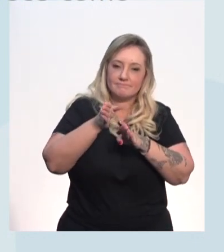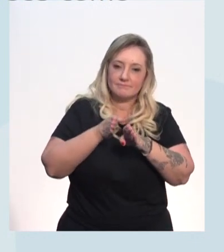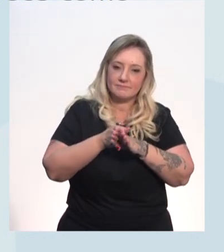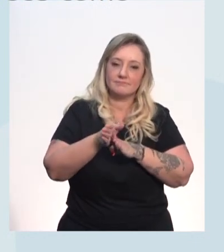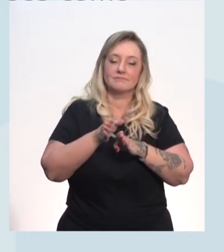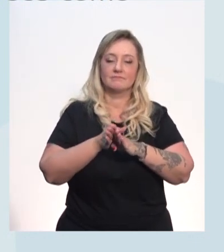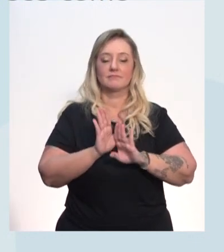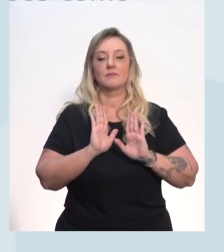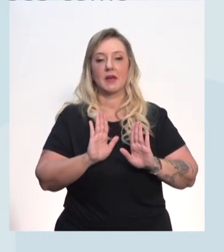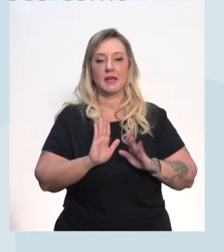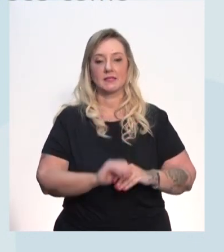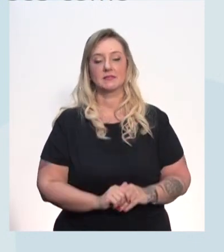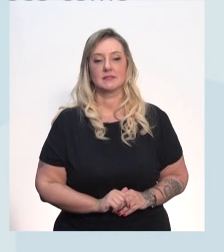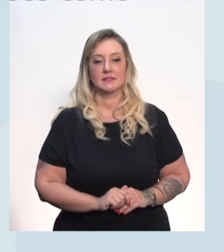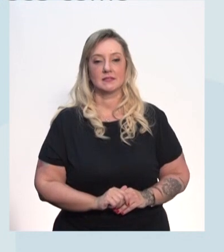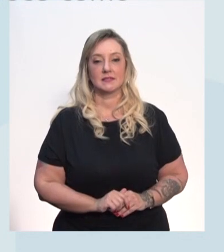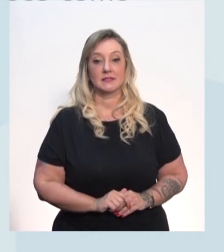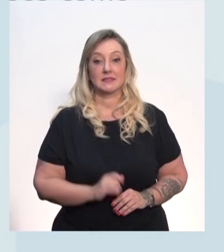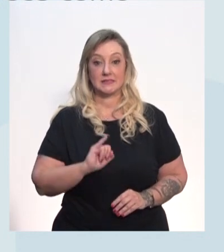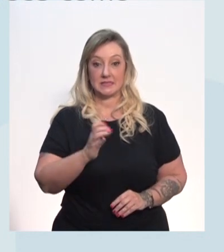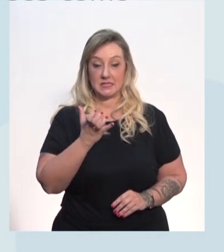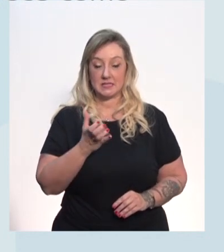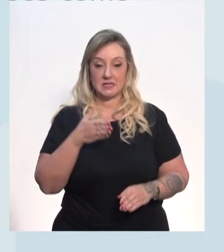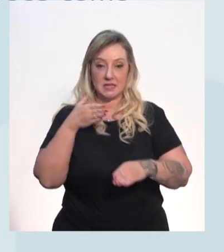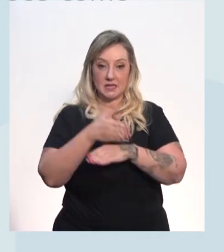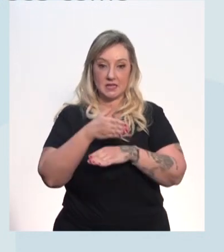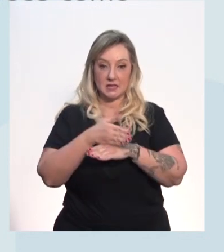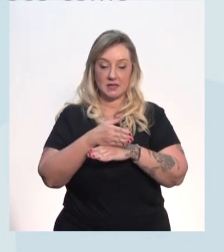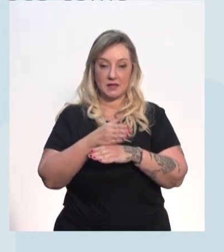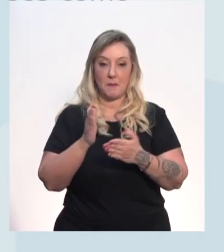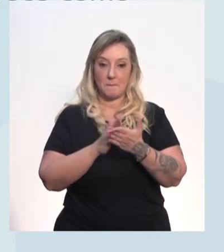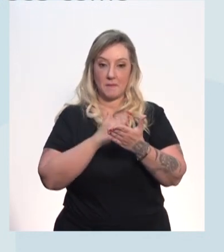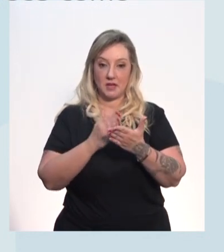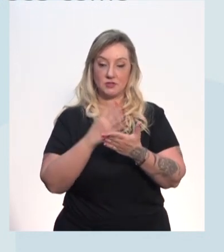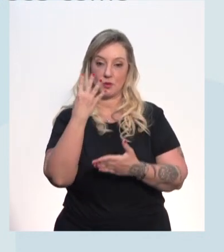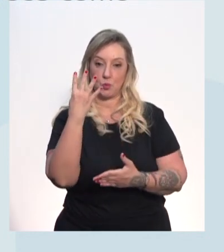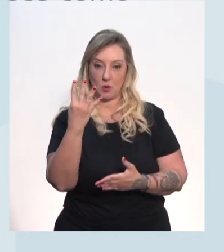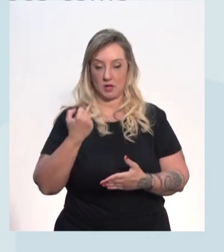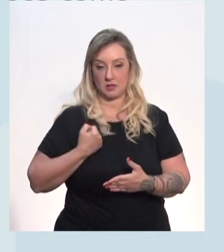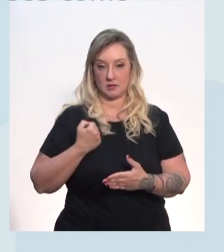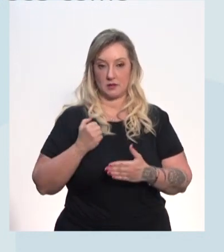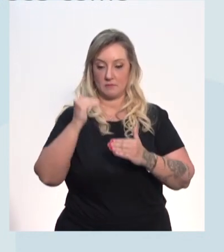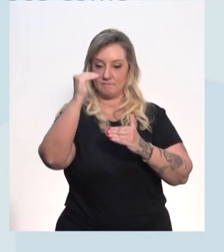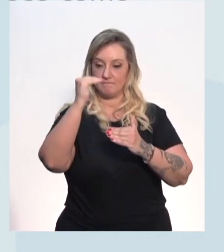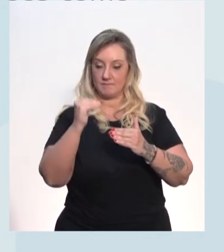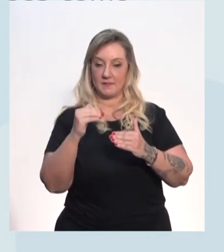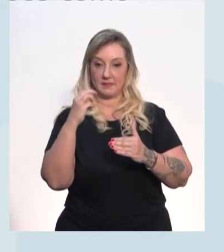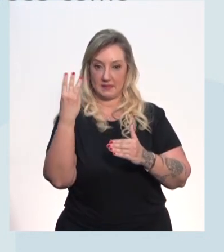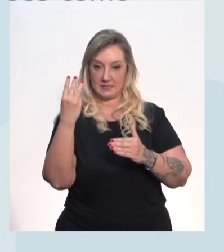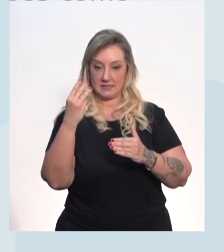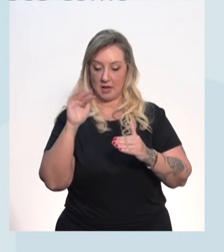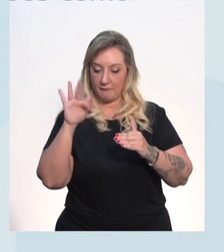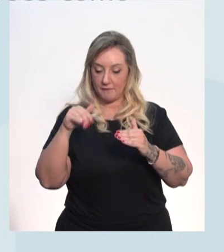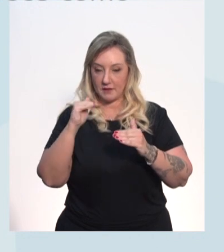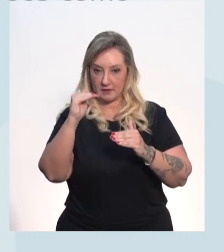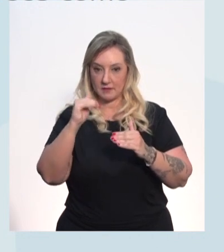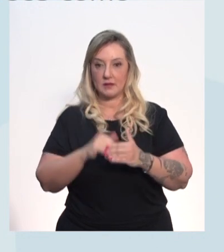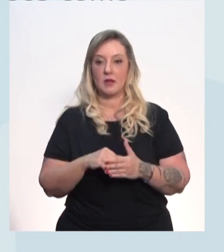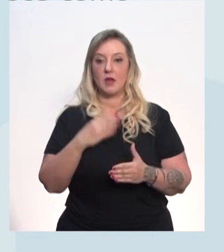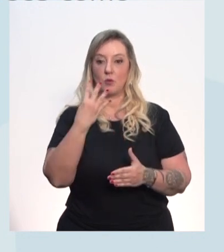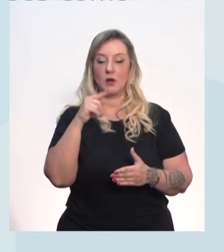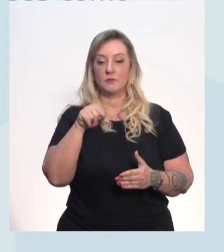com certeza, alguns de vocês até já olharam isso várias vezes, já conhecem, mas quem ainda não deu